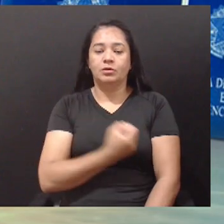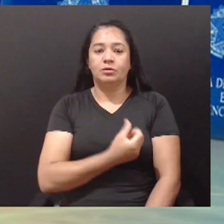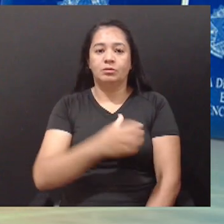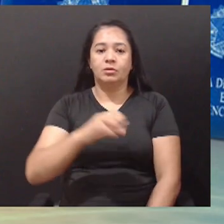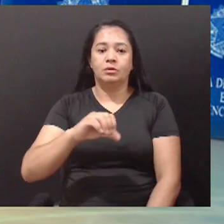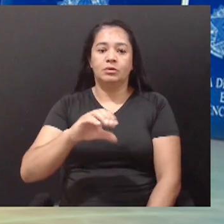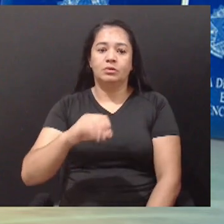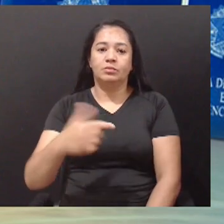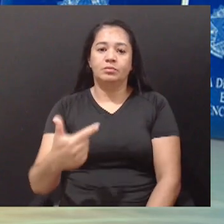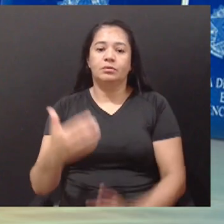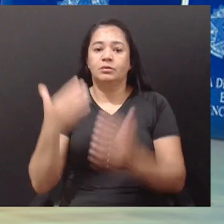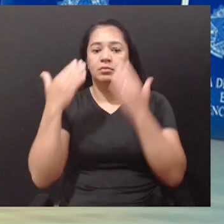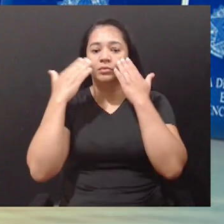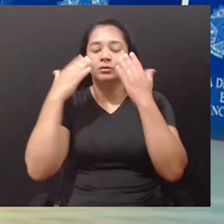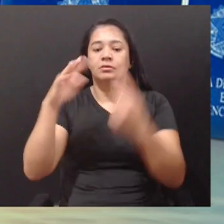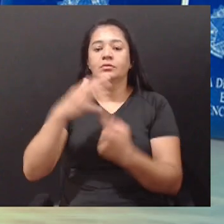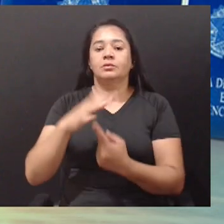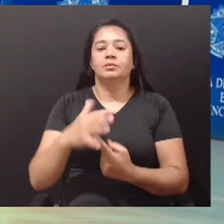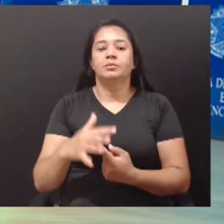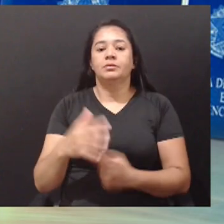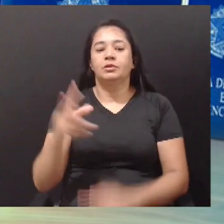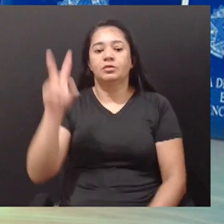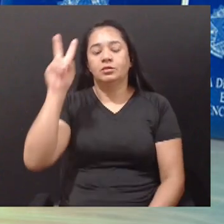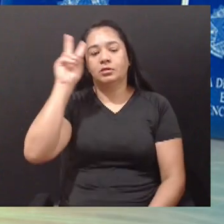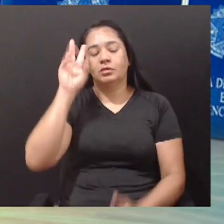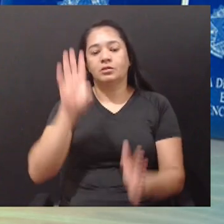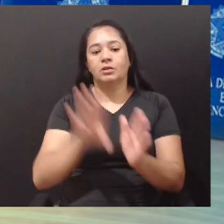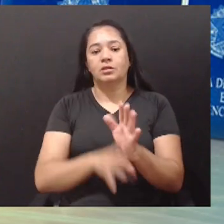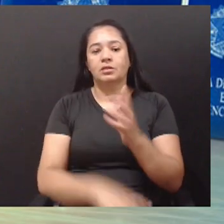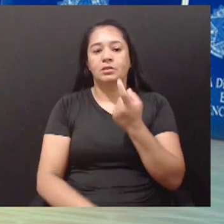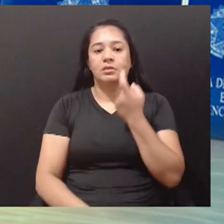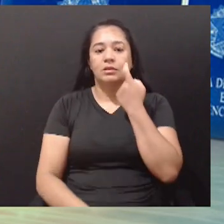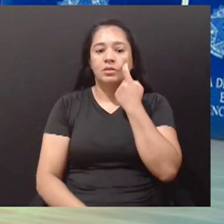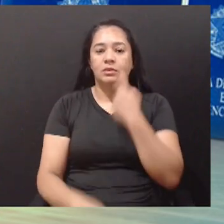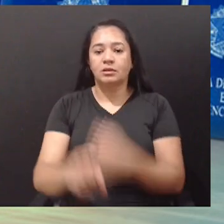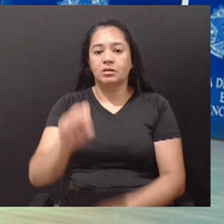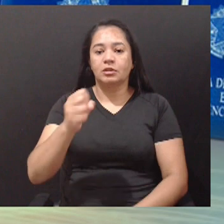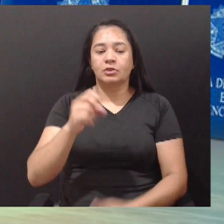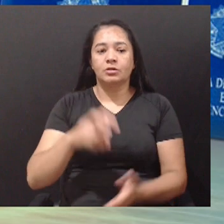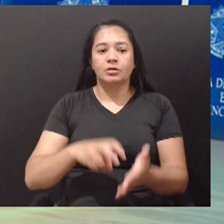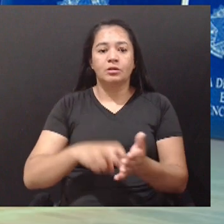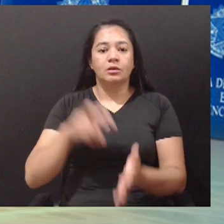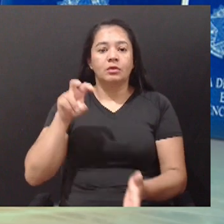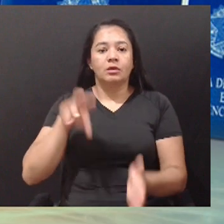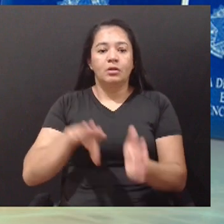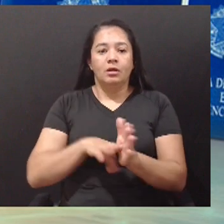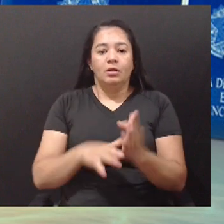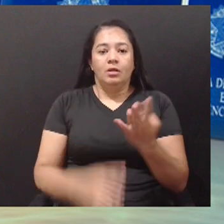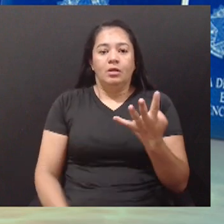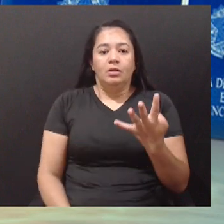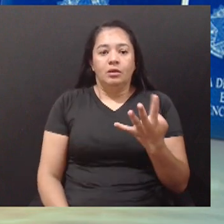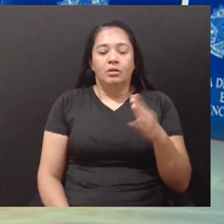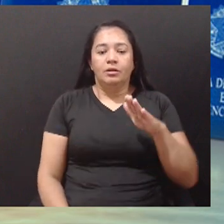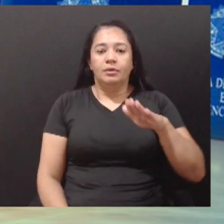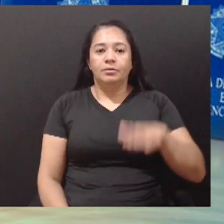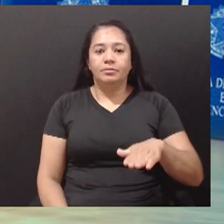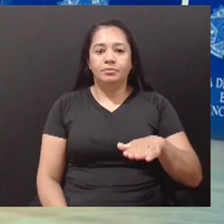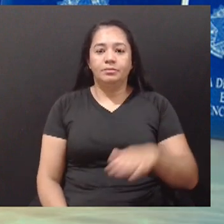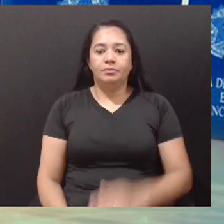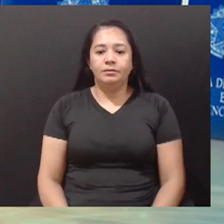em frente à Praça da Concórdia, de segunda a sexta-feira, das 8h da manhã às 4h da